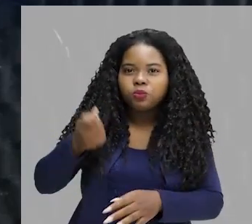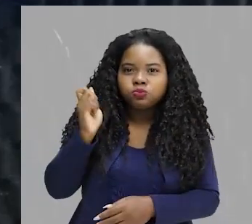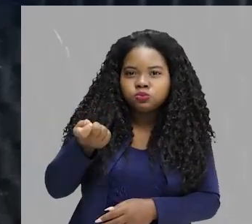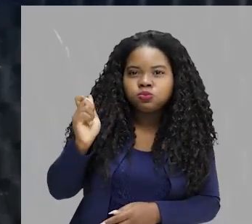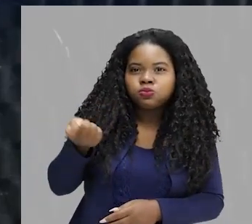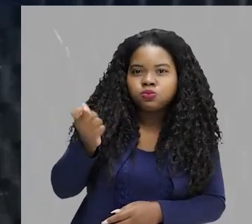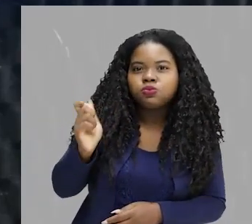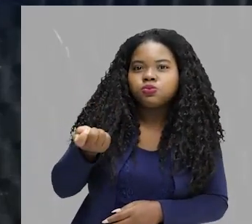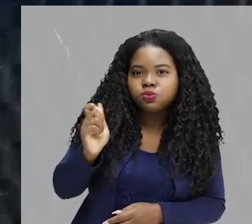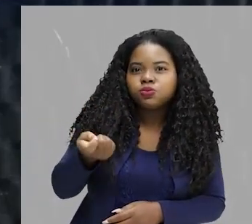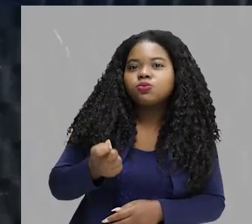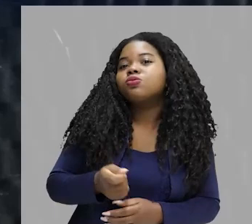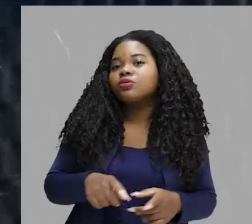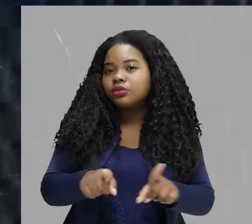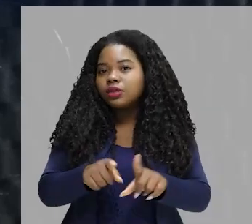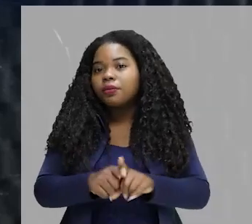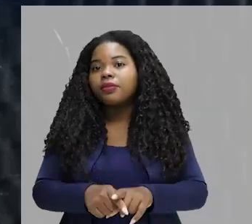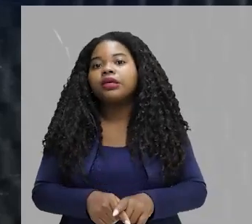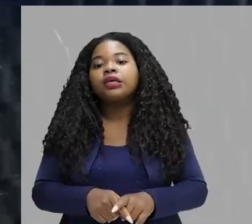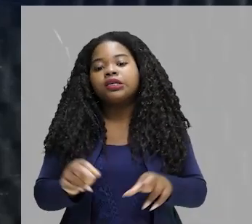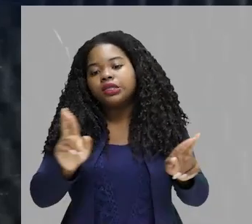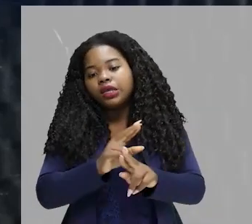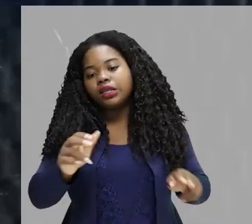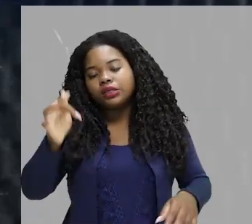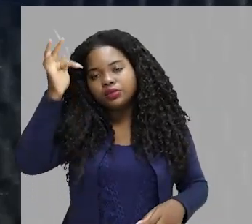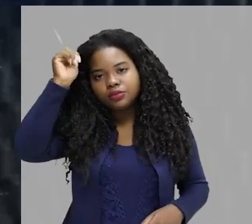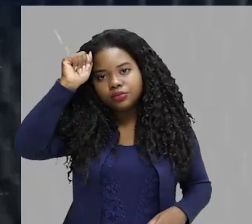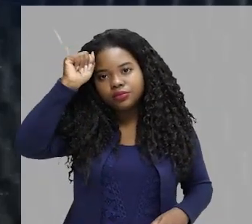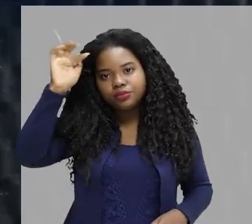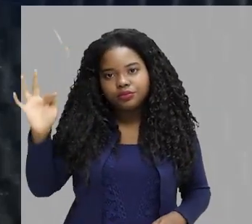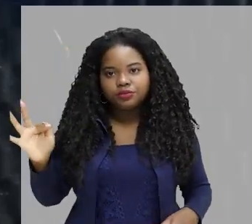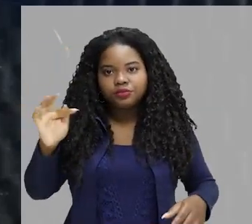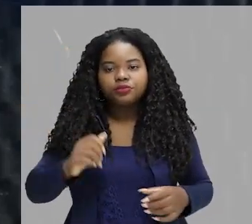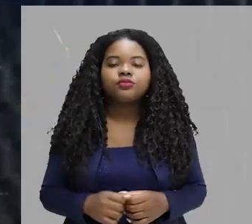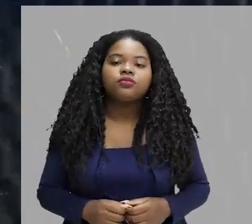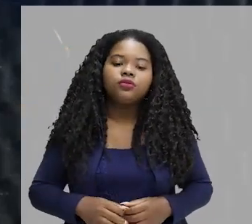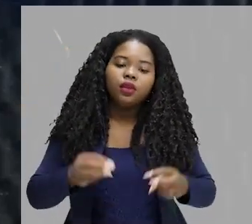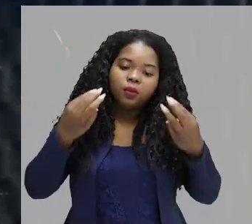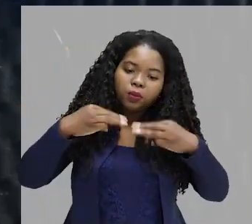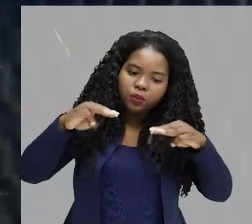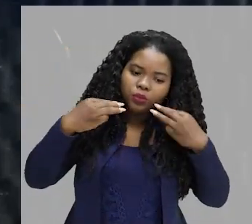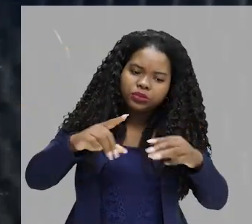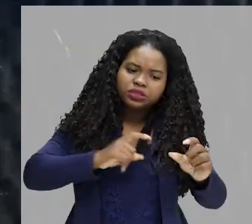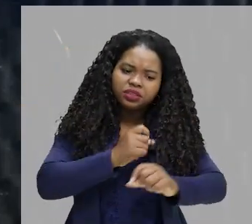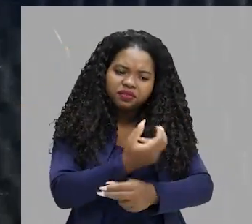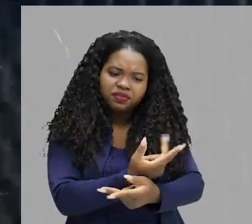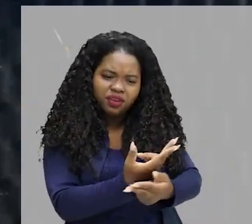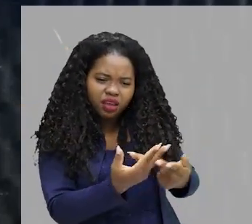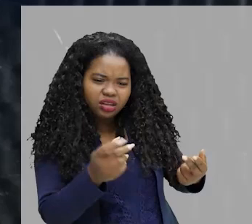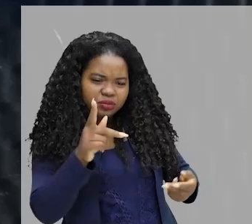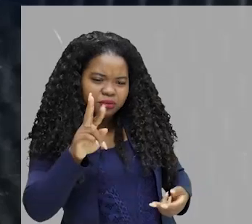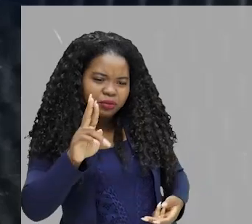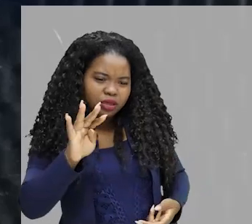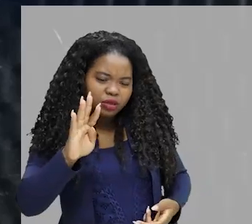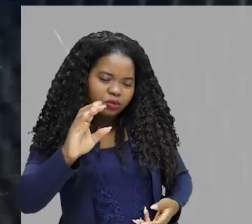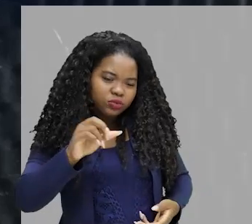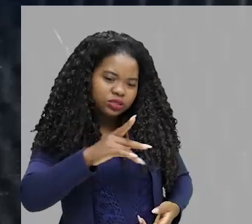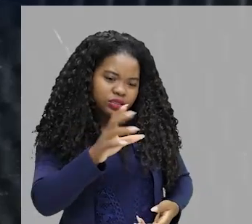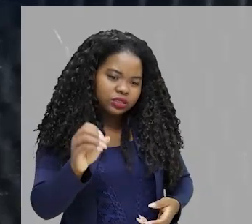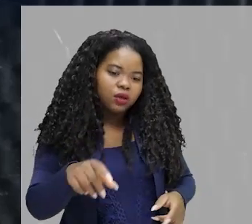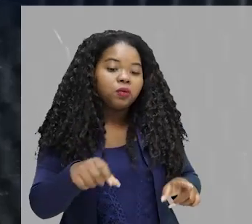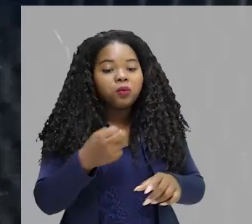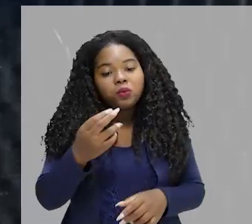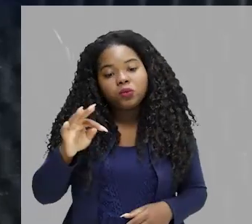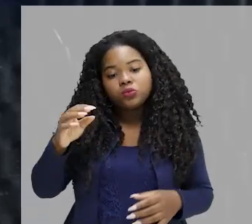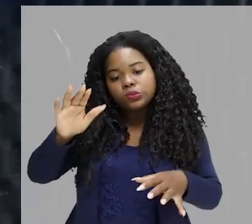ritmos africanos, certo? Então, geralmente, quando você tem músicas que utilizam muita percussão ou o tambor como instrumento